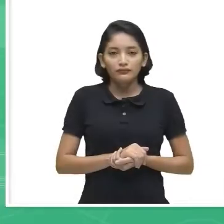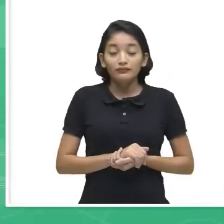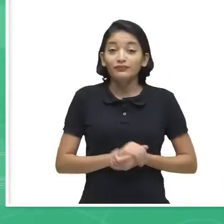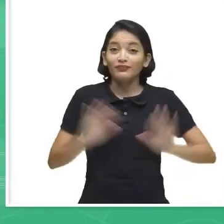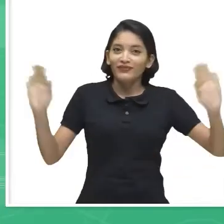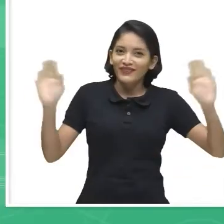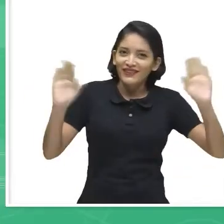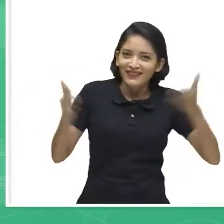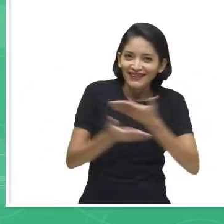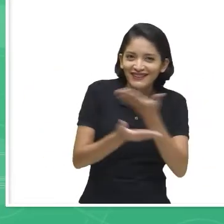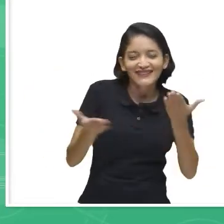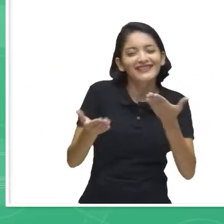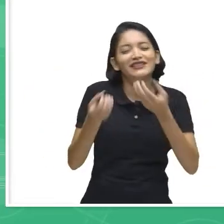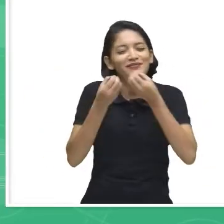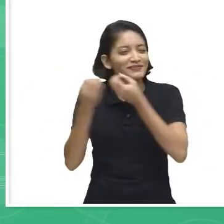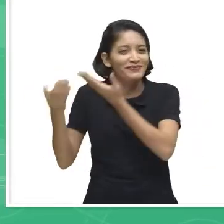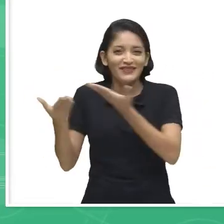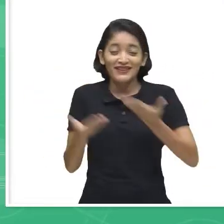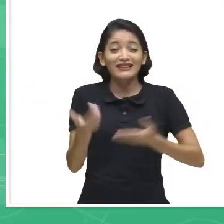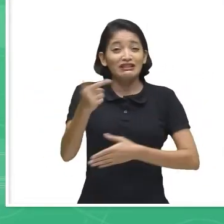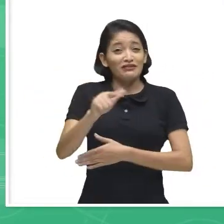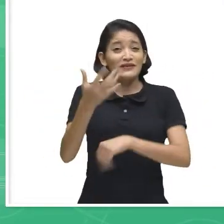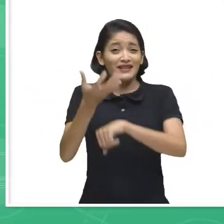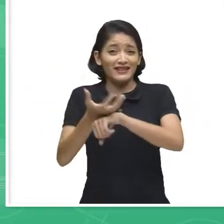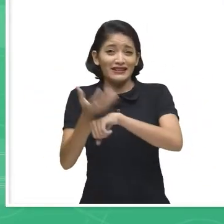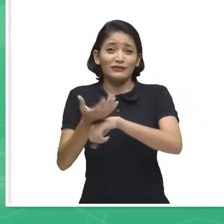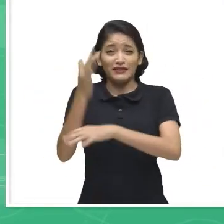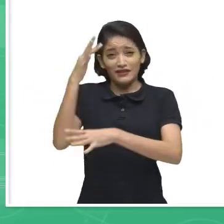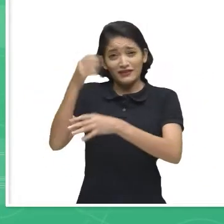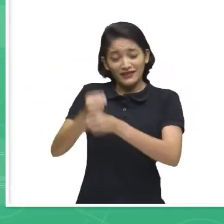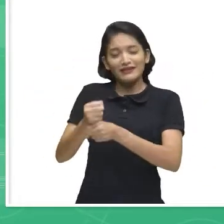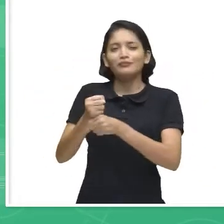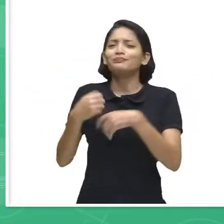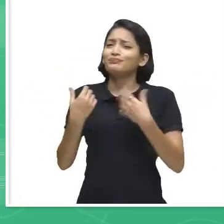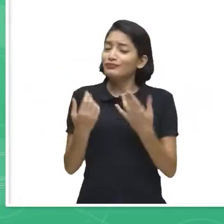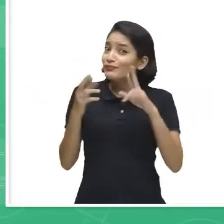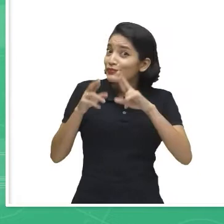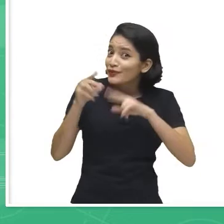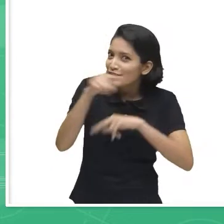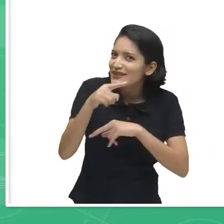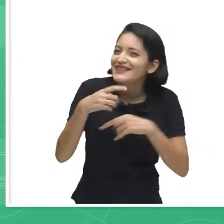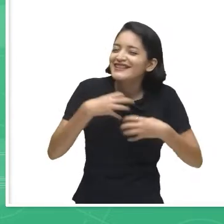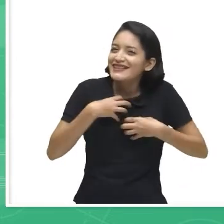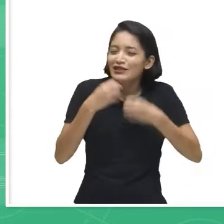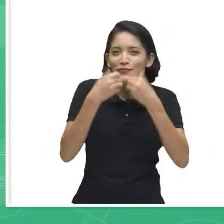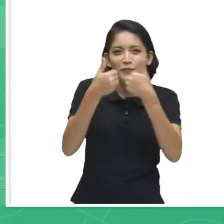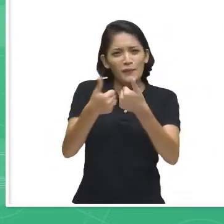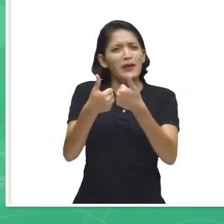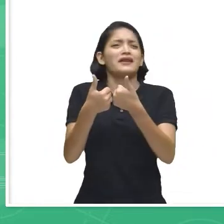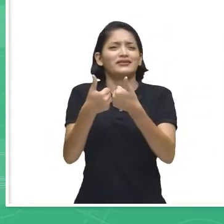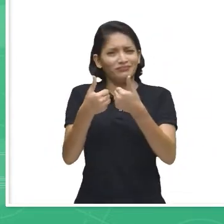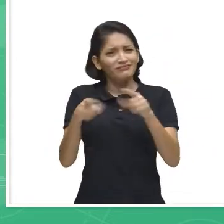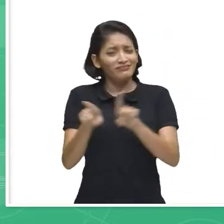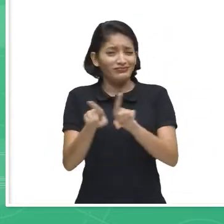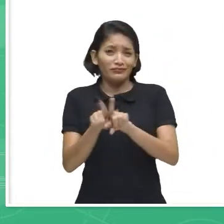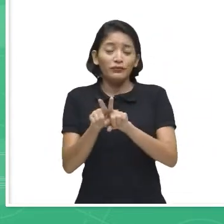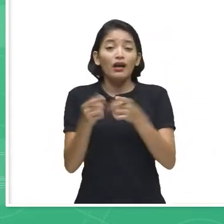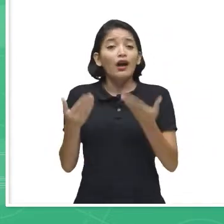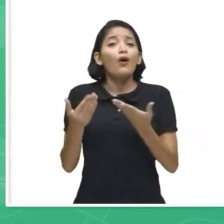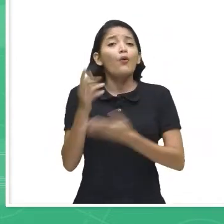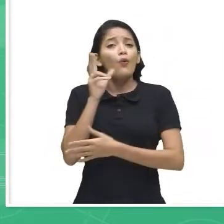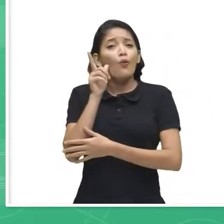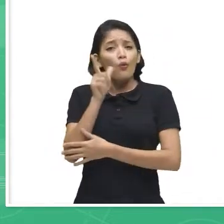Olá pessoal, sejam bem-vindos à nossa aula de Física. Espero que todos vocês estejam bem e com muita força para acompanhar